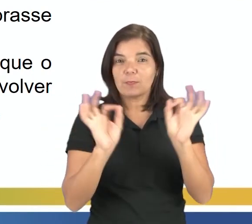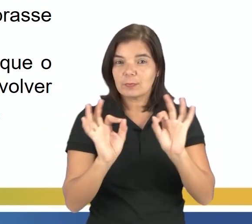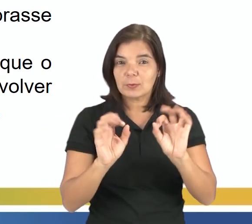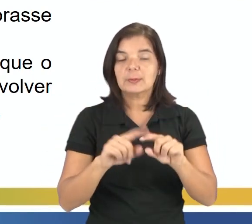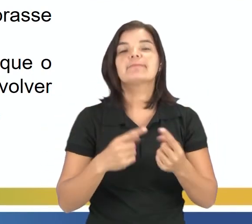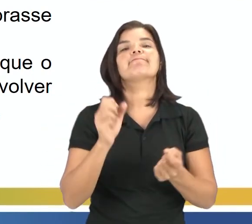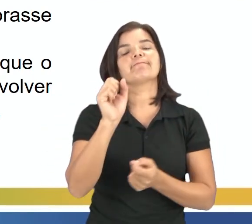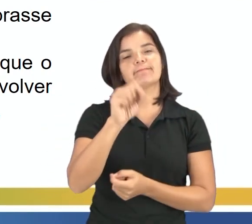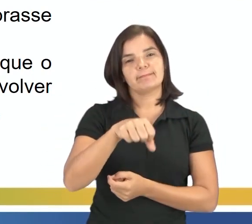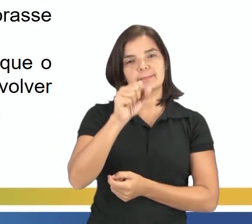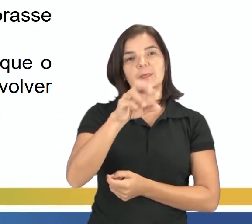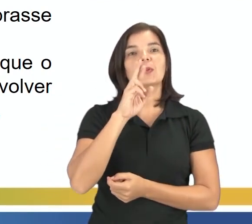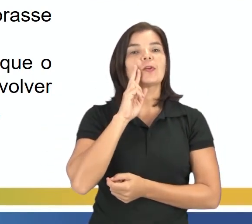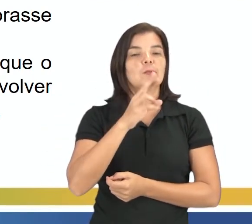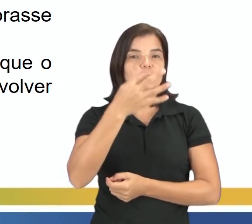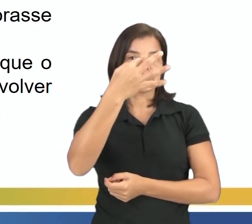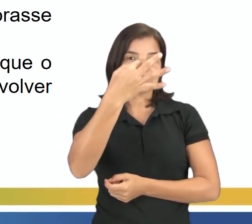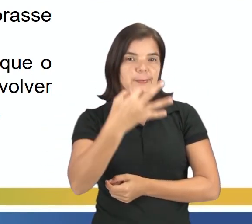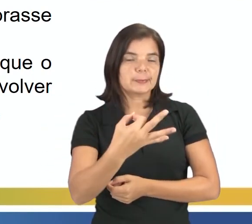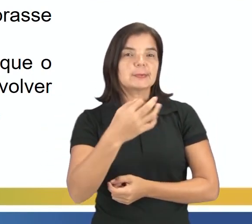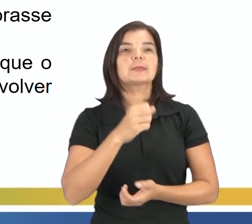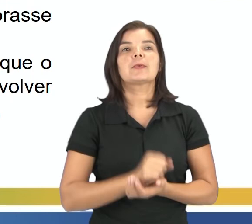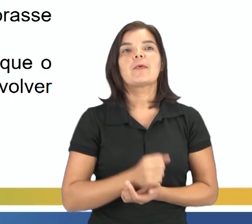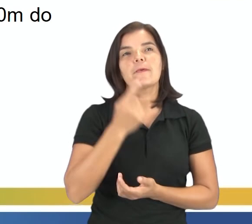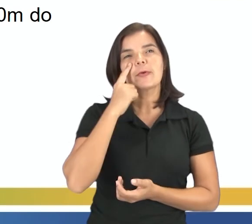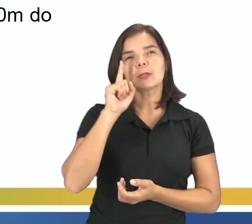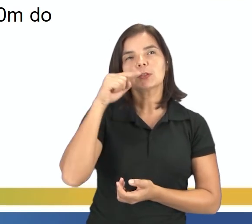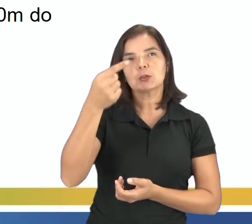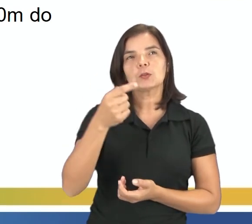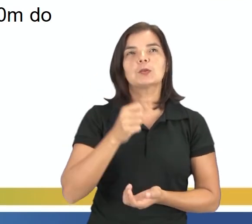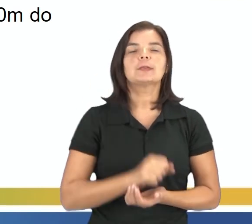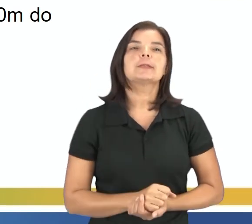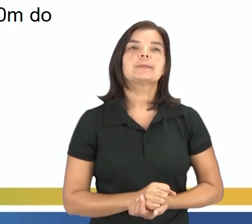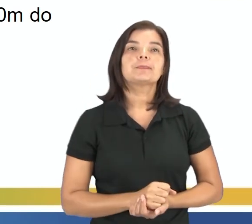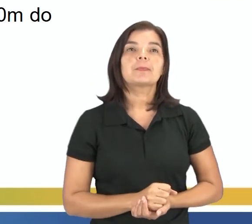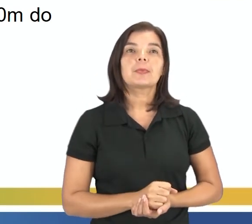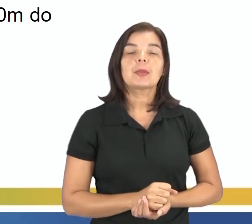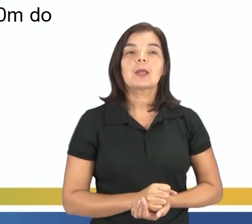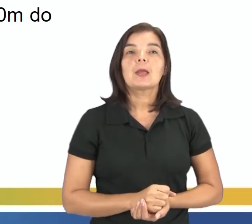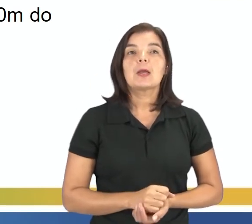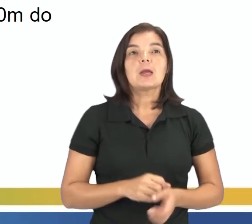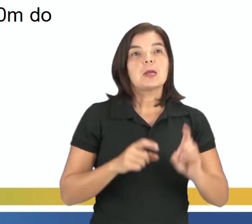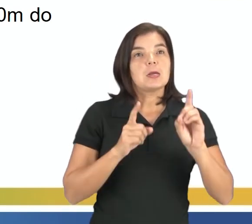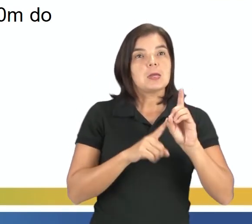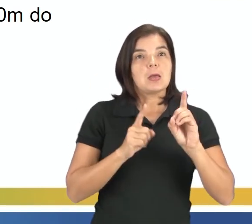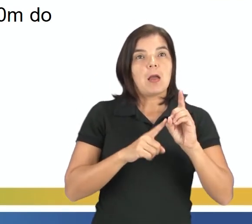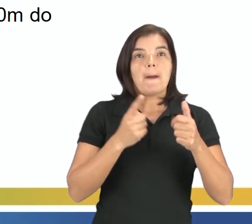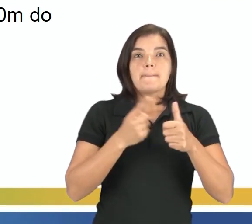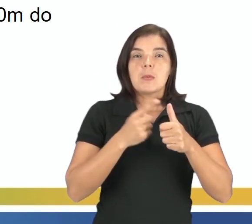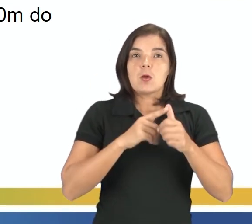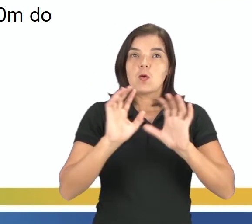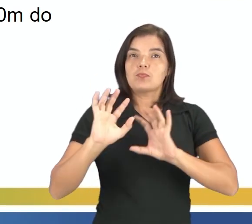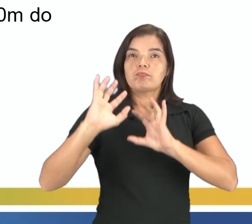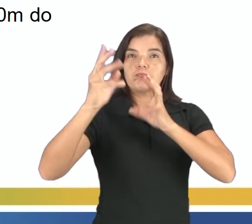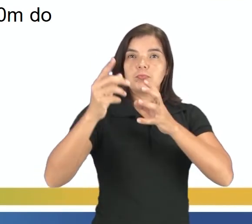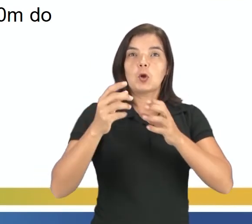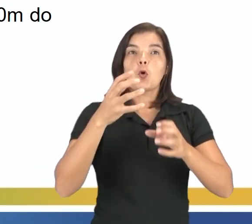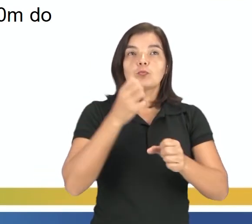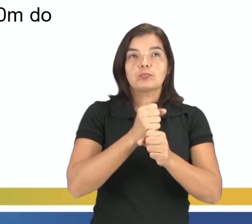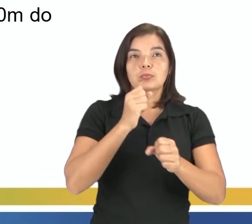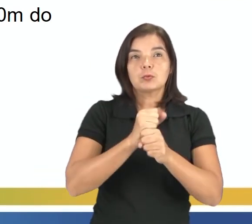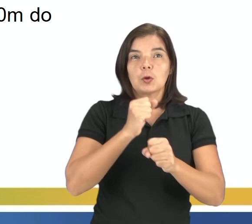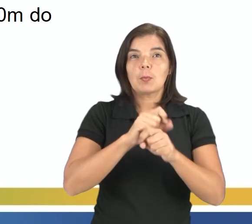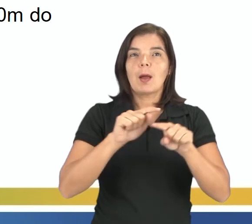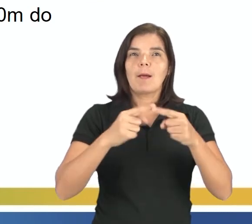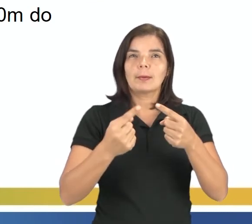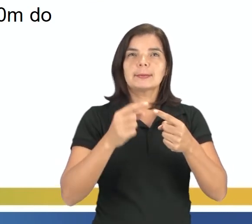violento? Sim, esse é o nosso gabarito, mas vamos ver se tem outra questão correta. Item D. Na primeira versão do basquetebol, os